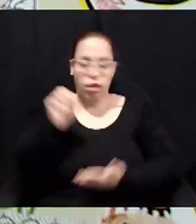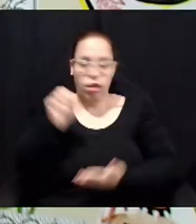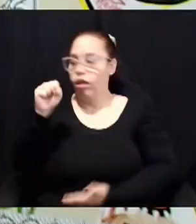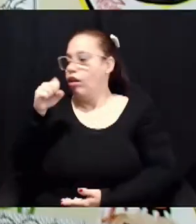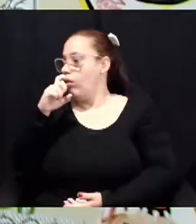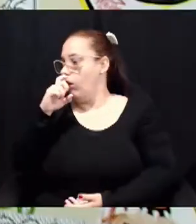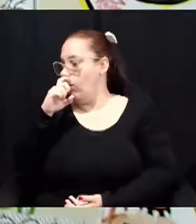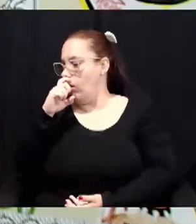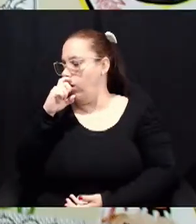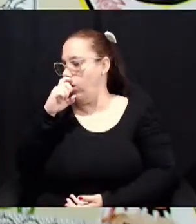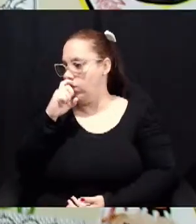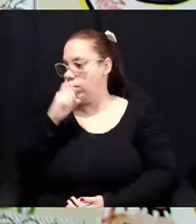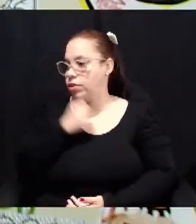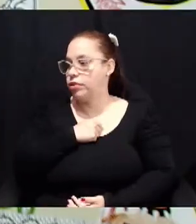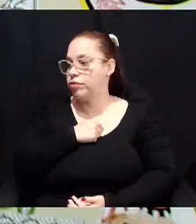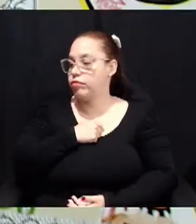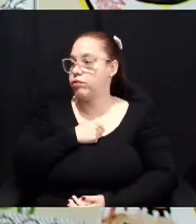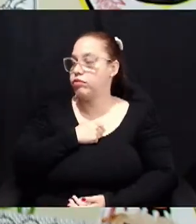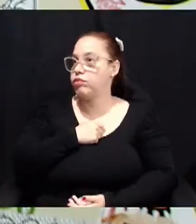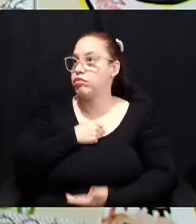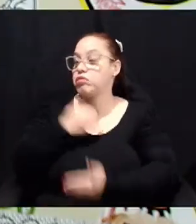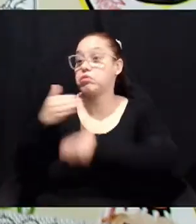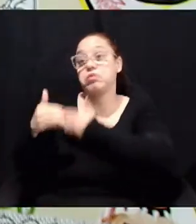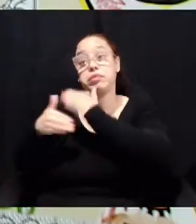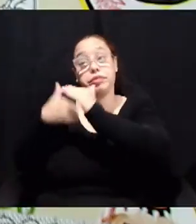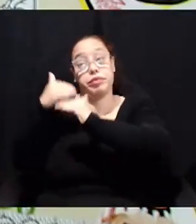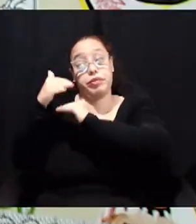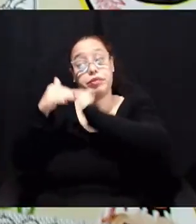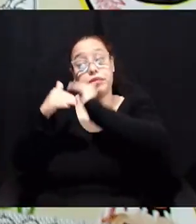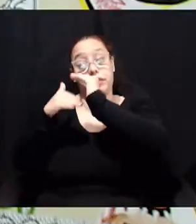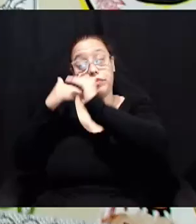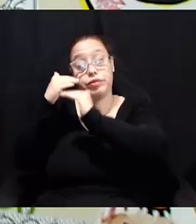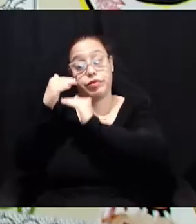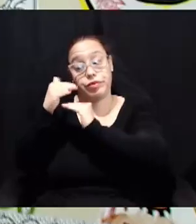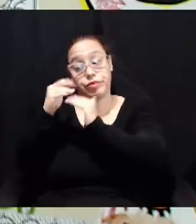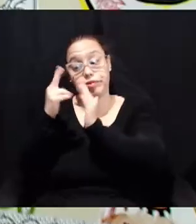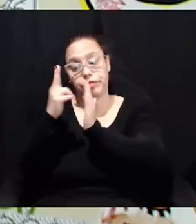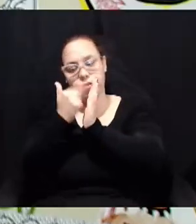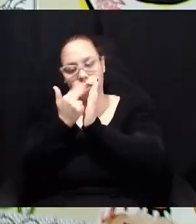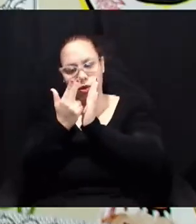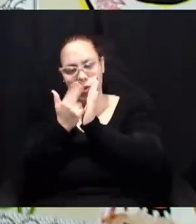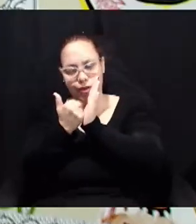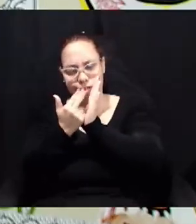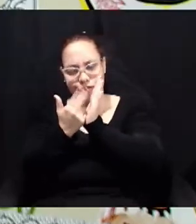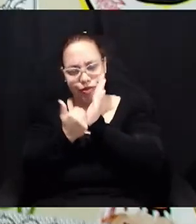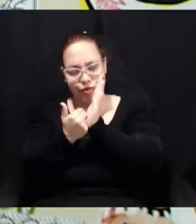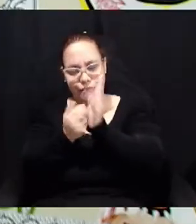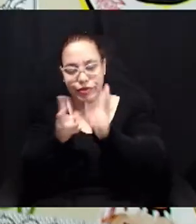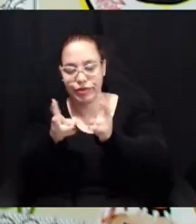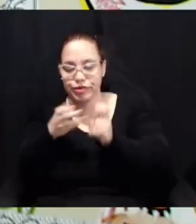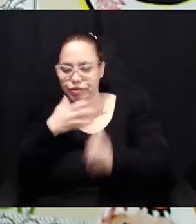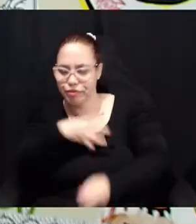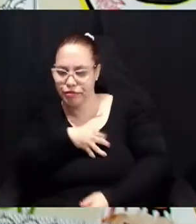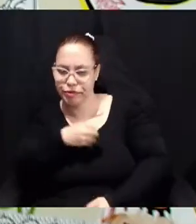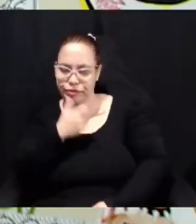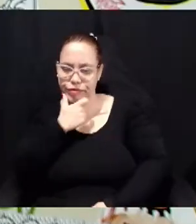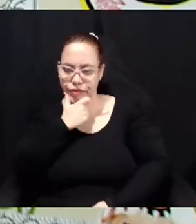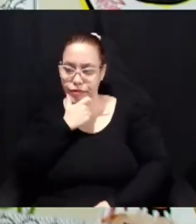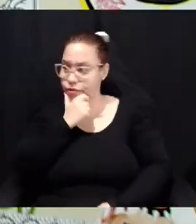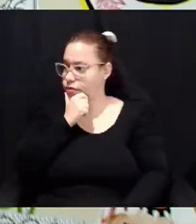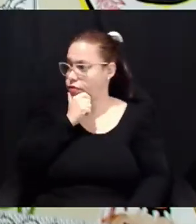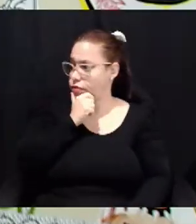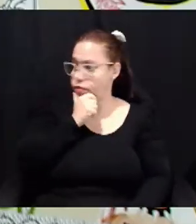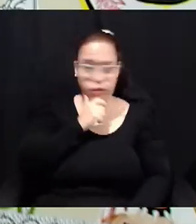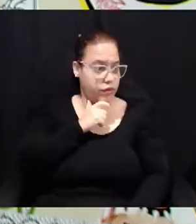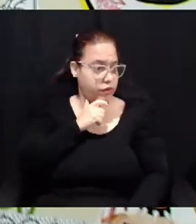vê, inclusive, o processo de desenvolvimento do desenho, né? Observando meu filho, você vê que tem as idades esperadas, por tipo de